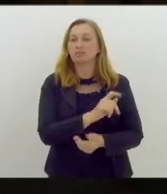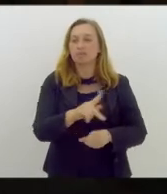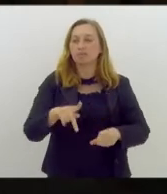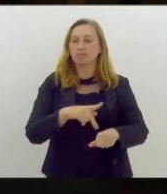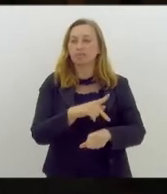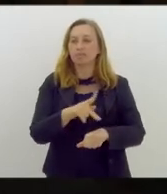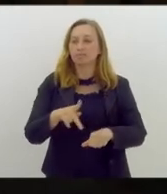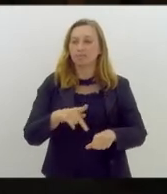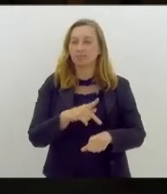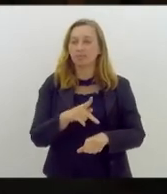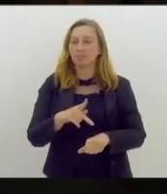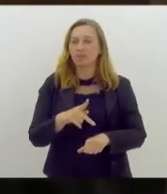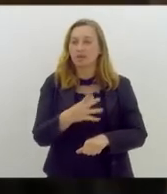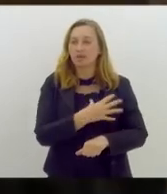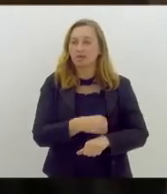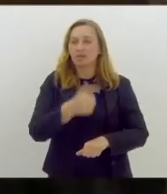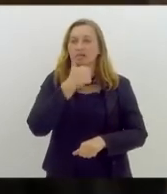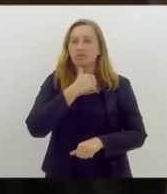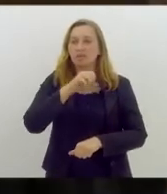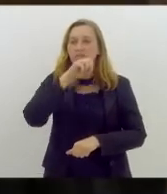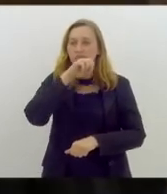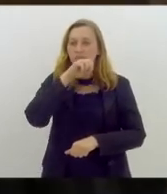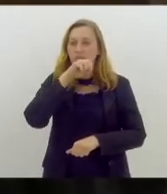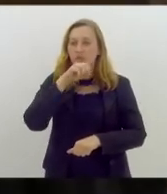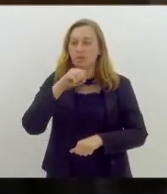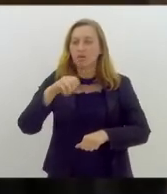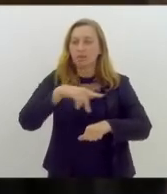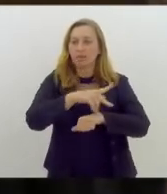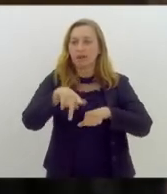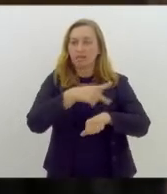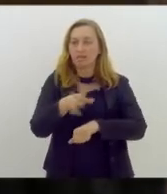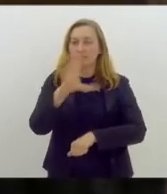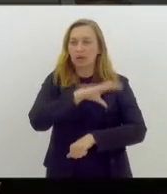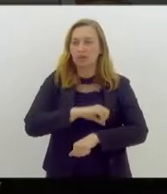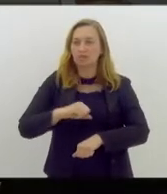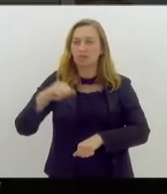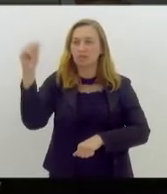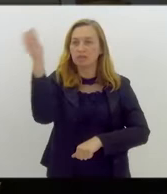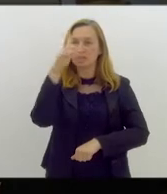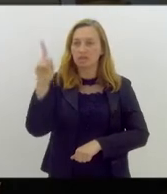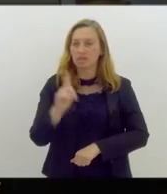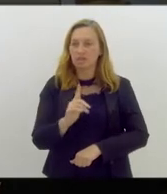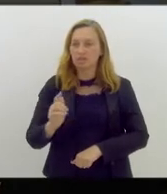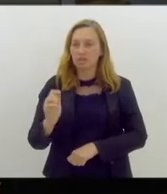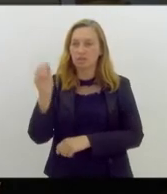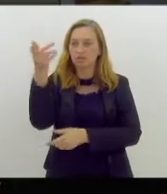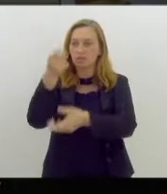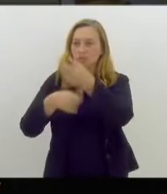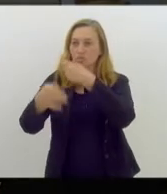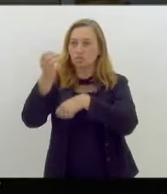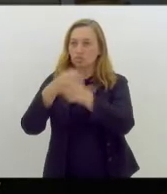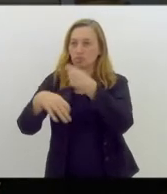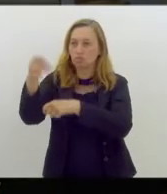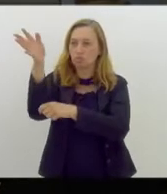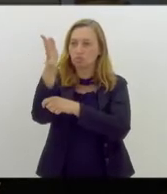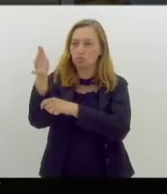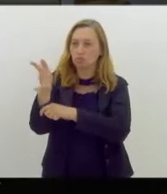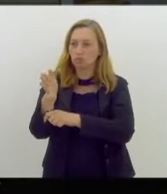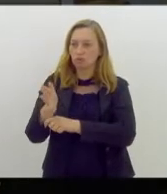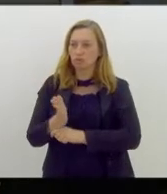amada, dos filhos desse sol és mãe gentil, pátria amada, Brasil.